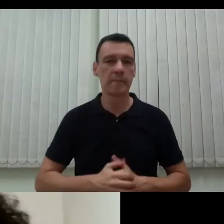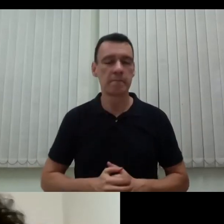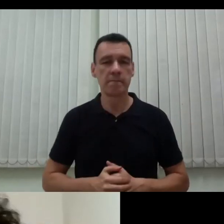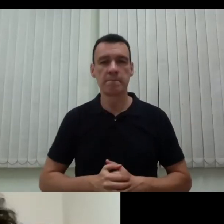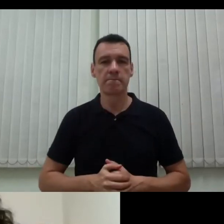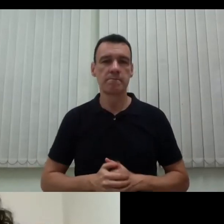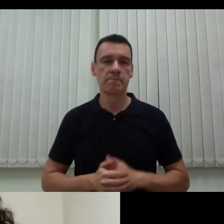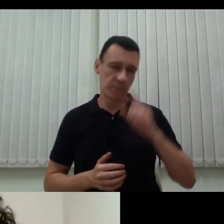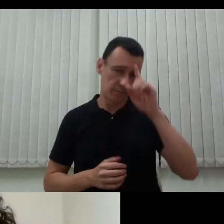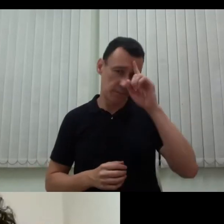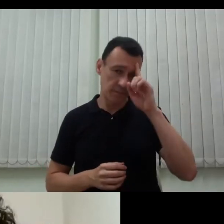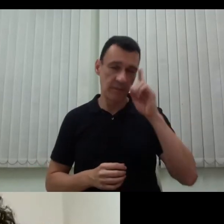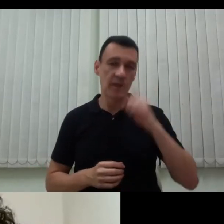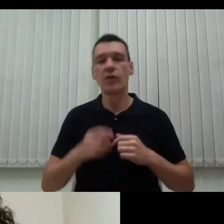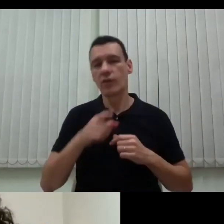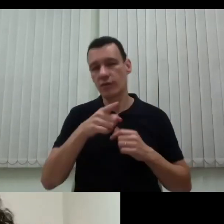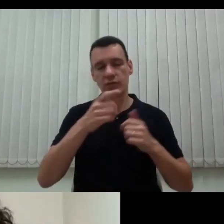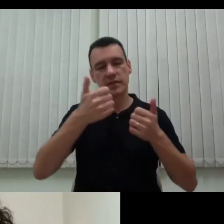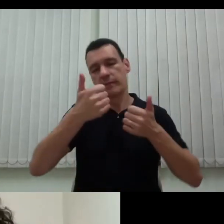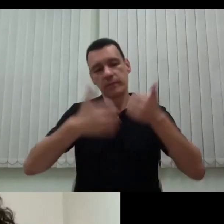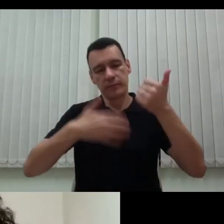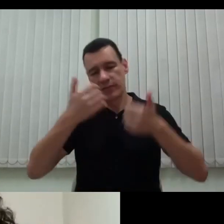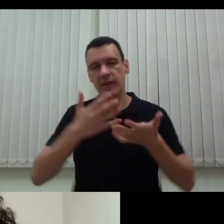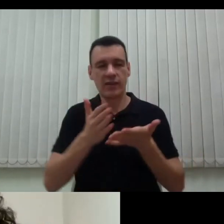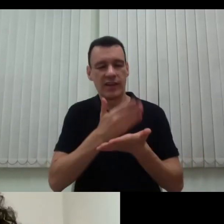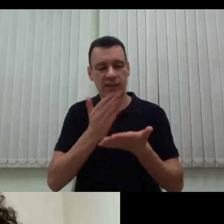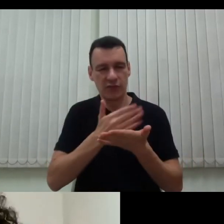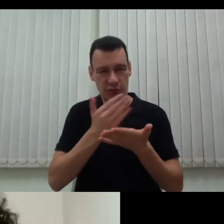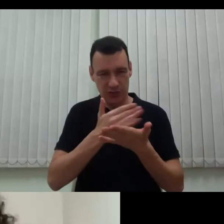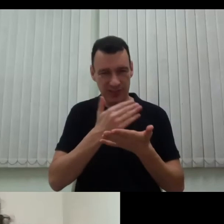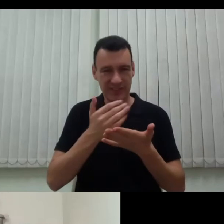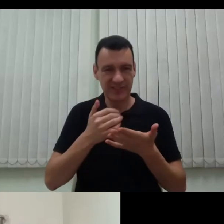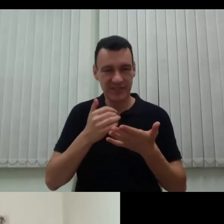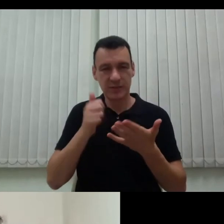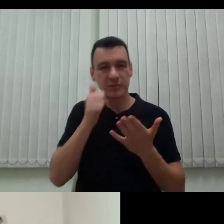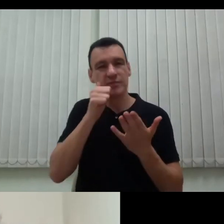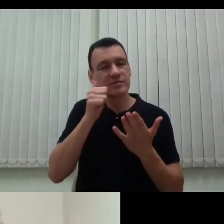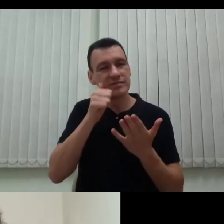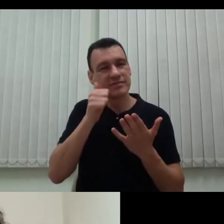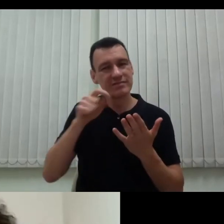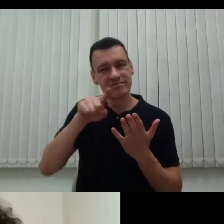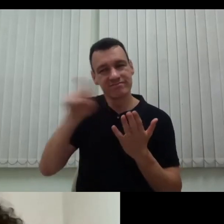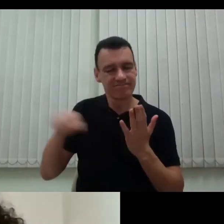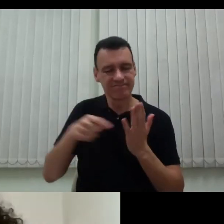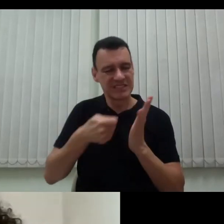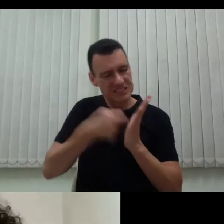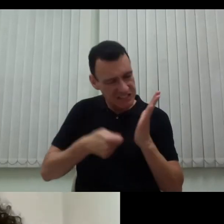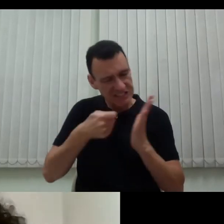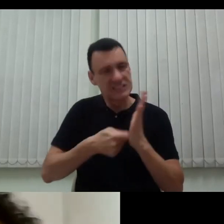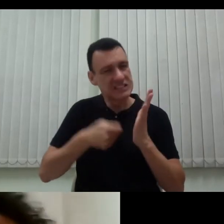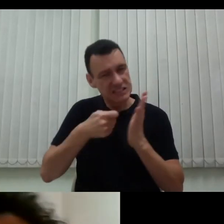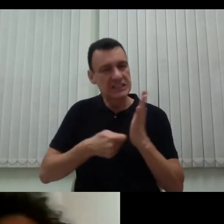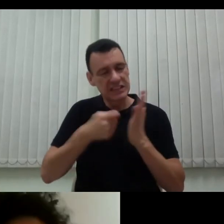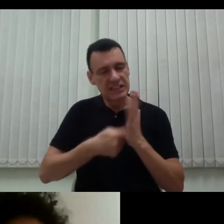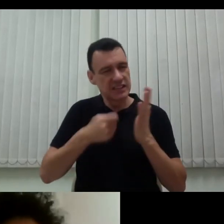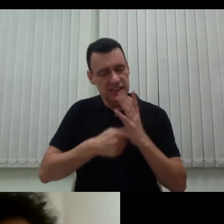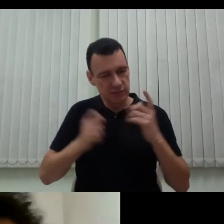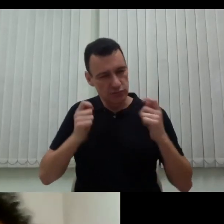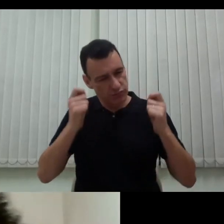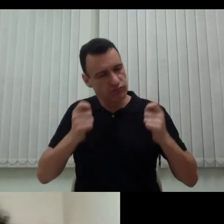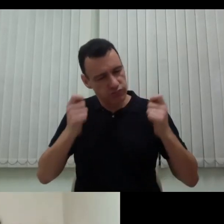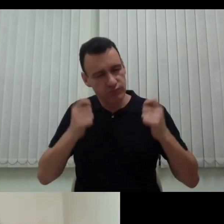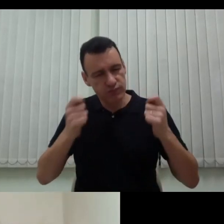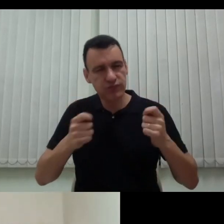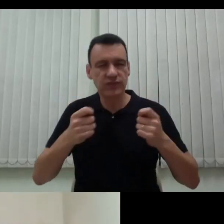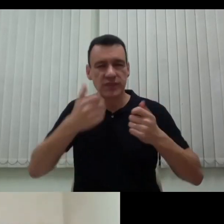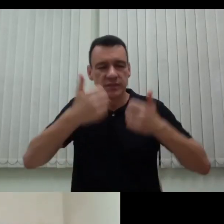você falou, né, das obras dessas autoras, né? O que elas reivindicam, né? Traz, né, a história e